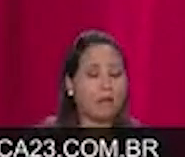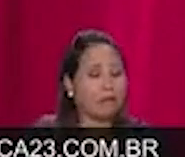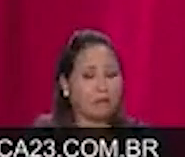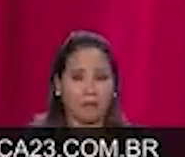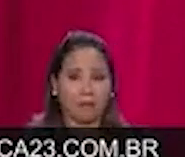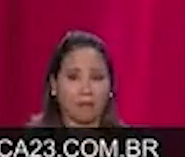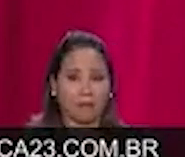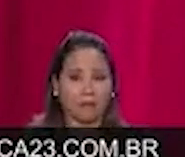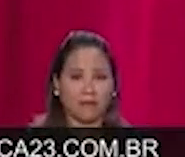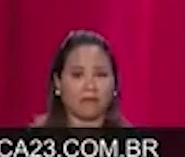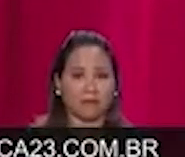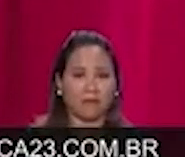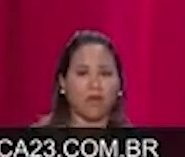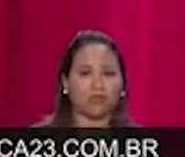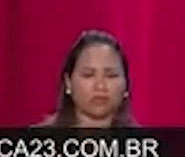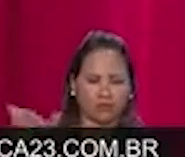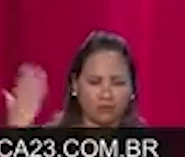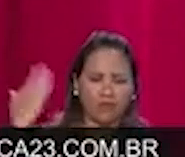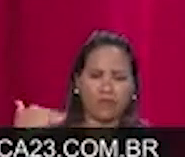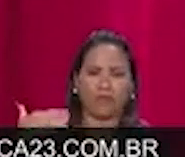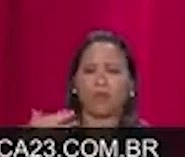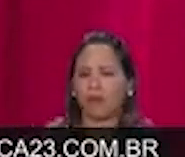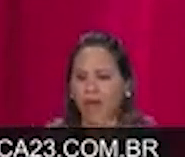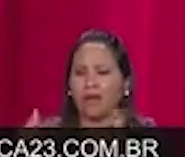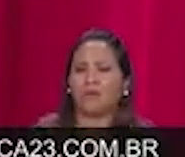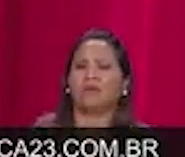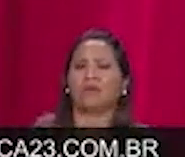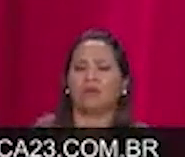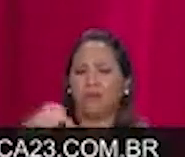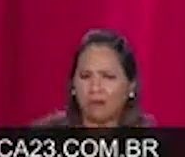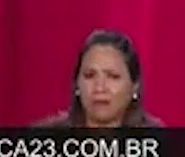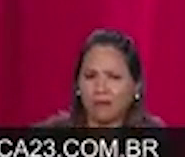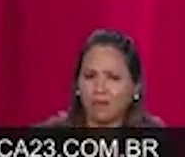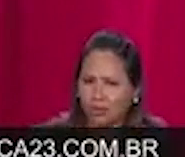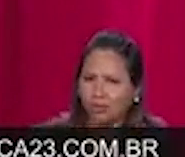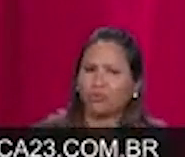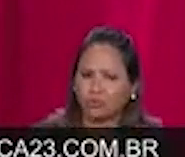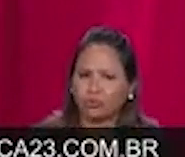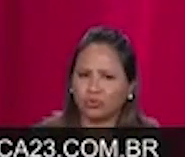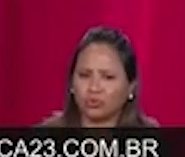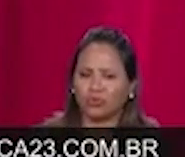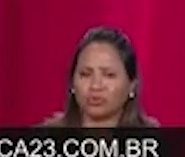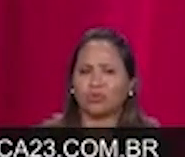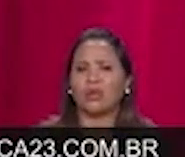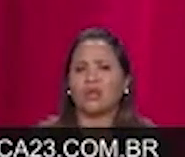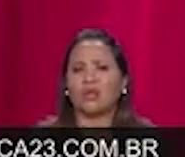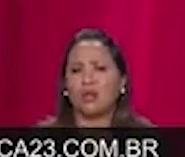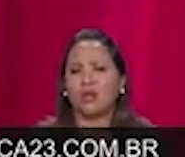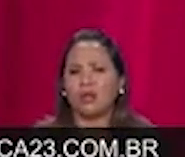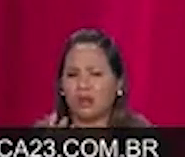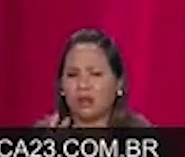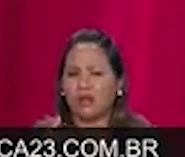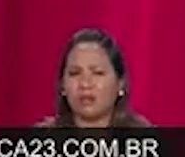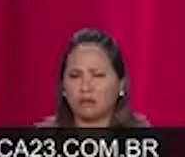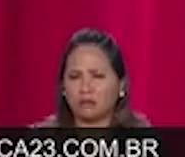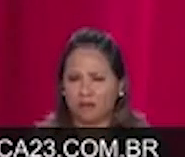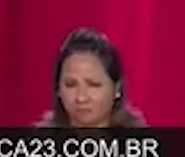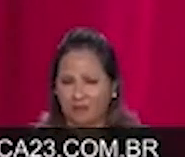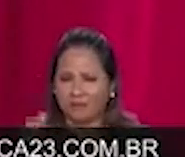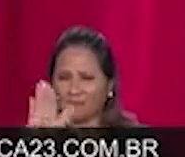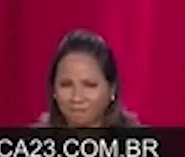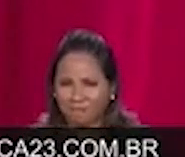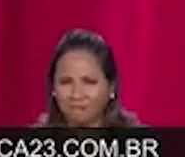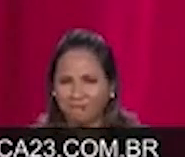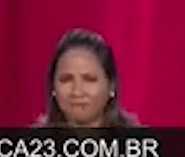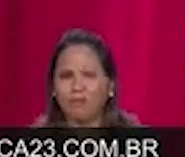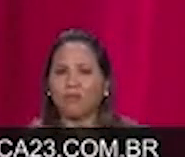Depois que a Casa Branca o acusou de reproduzir a propaganda russa e chinesa, Lula baixou o tom e afirmou que o Brasil condenava a invasão russa da Ucrânia. Neste domingo, no Japão, Lula declarou